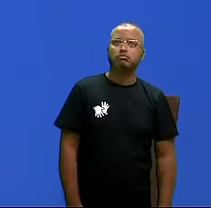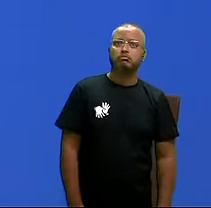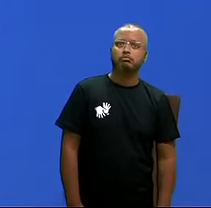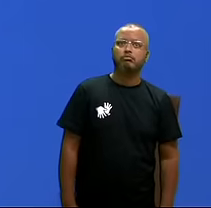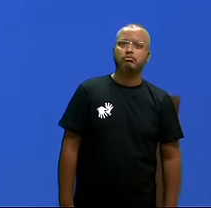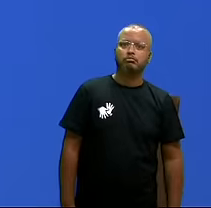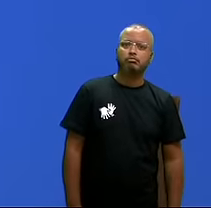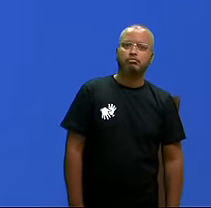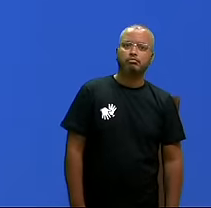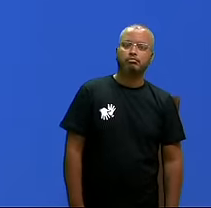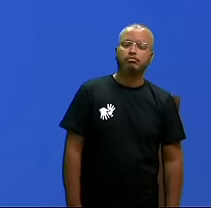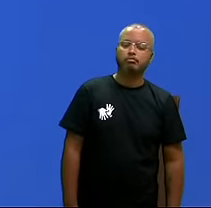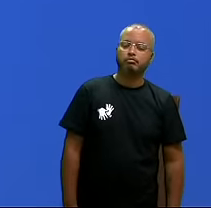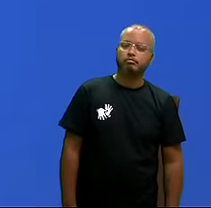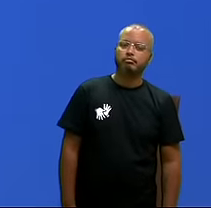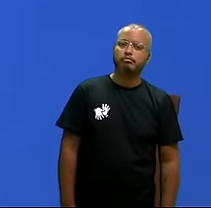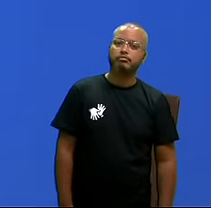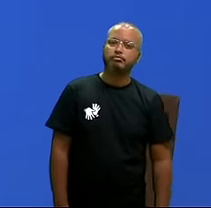ser.